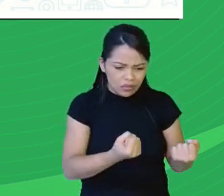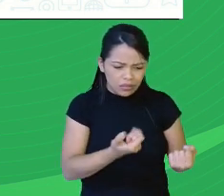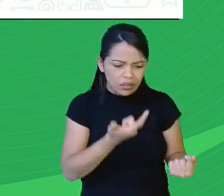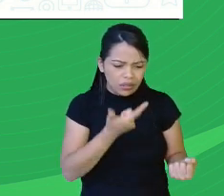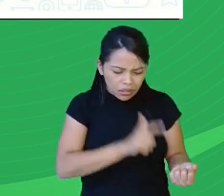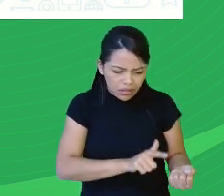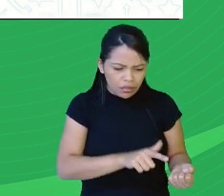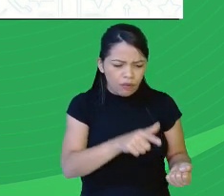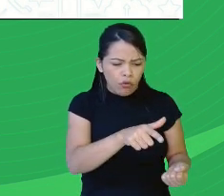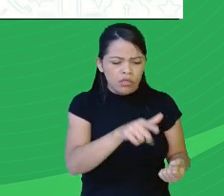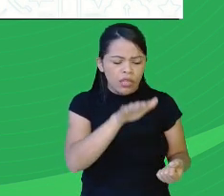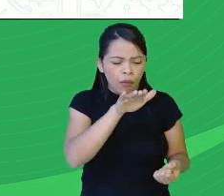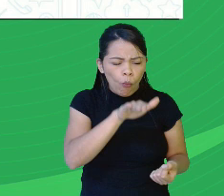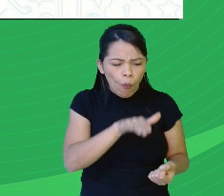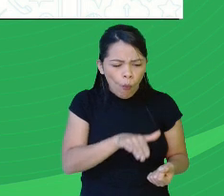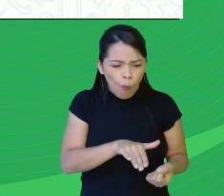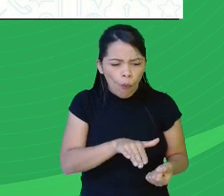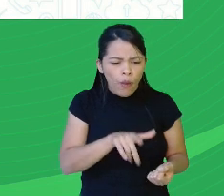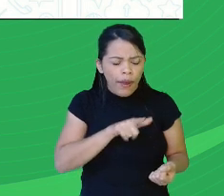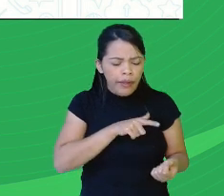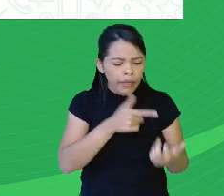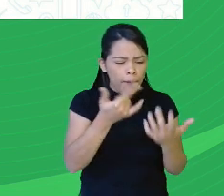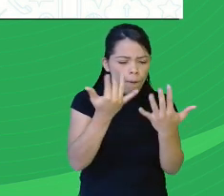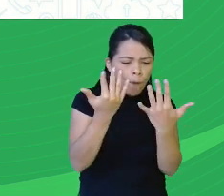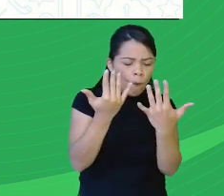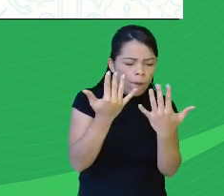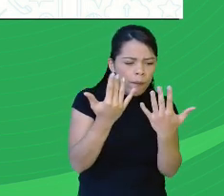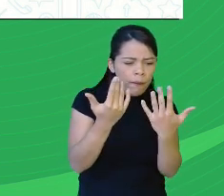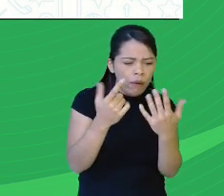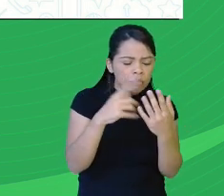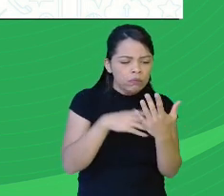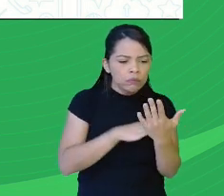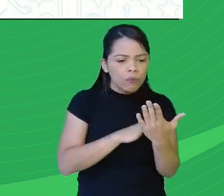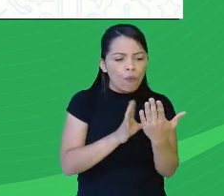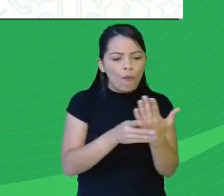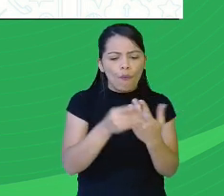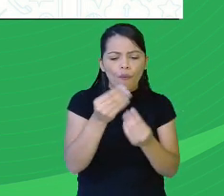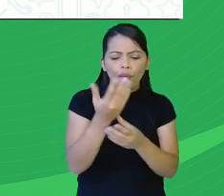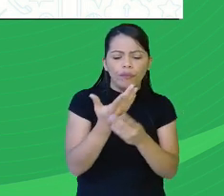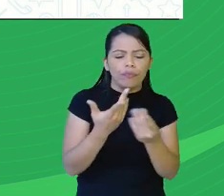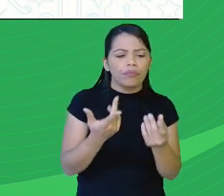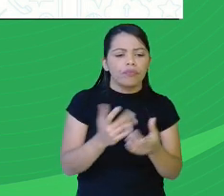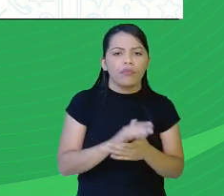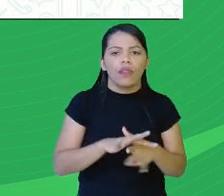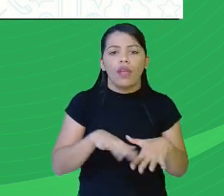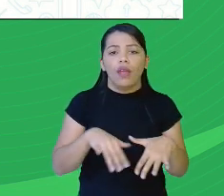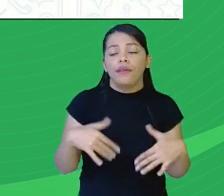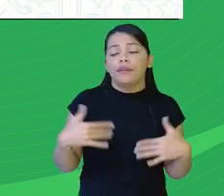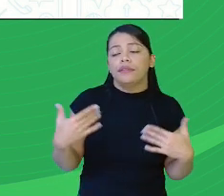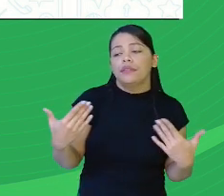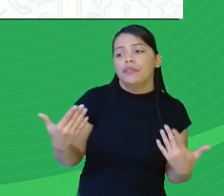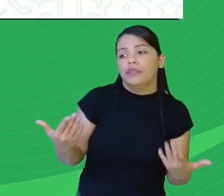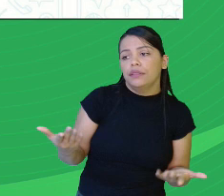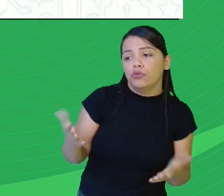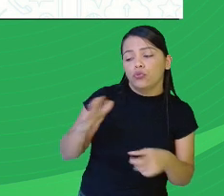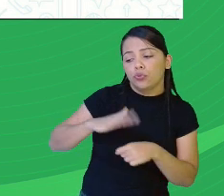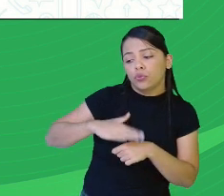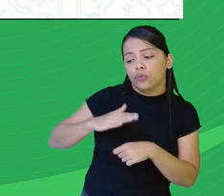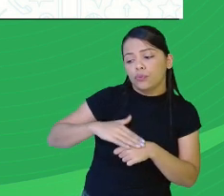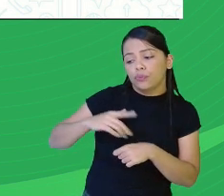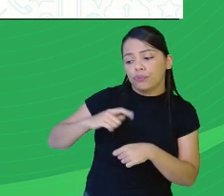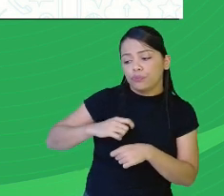com mãos tão frágeis." Nesse instante, um ancião que passava pelo